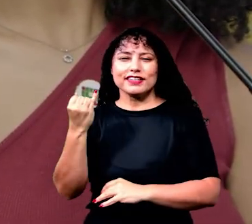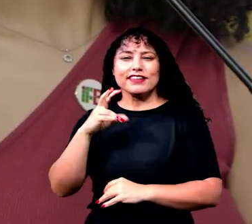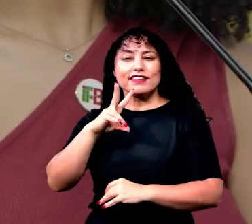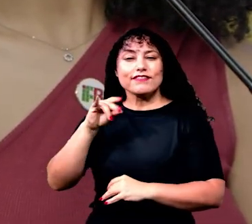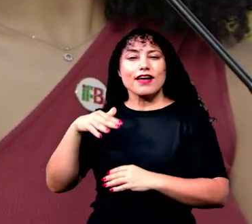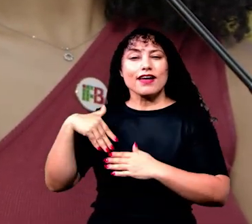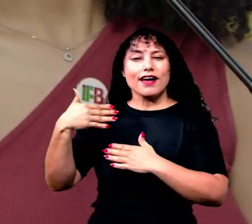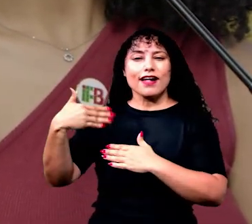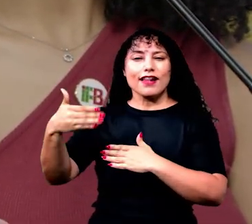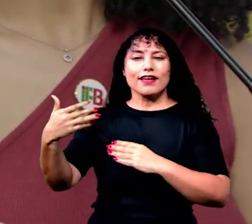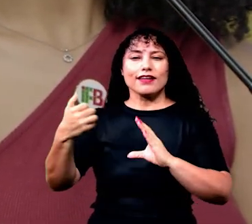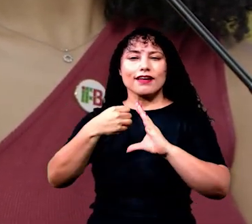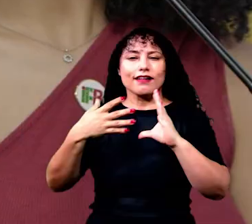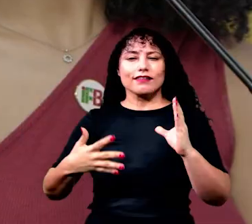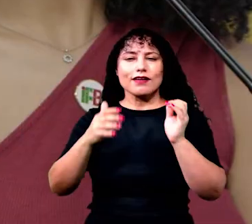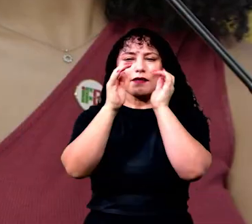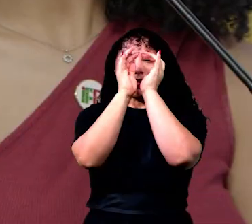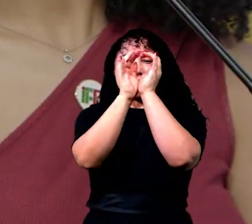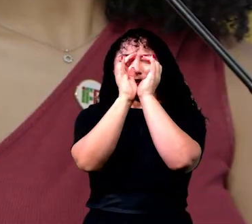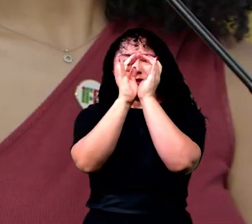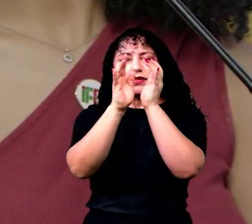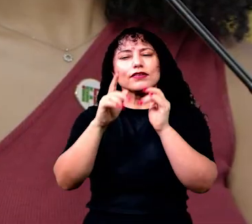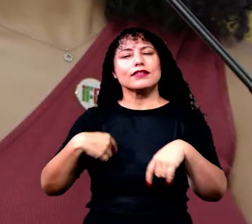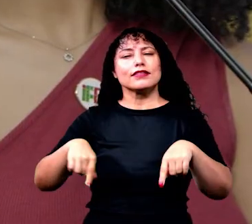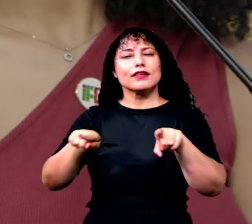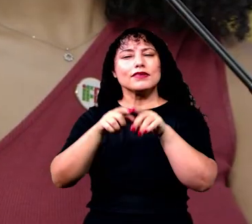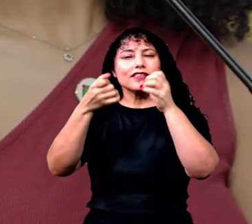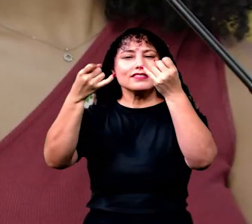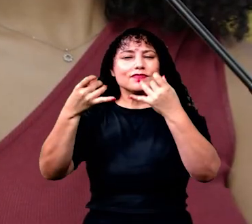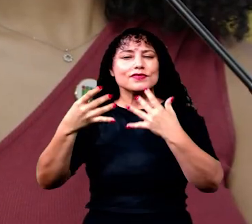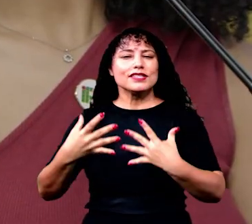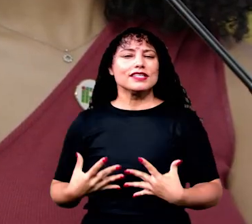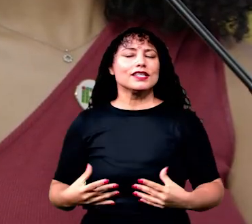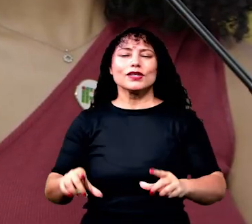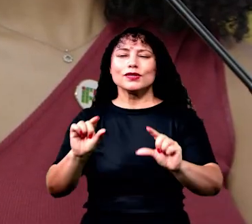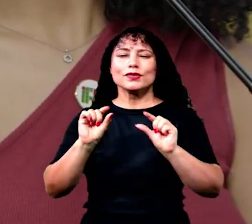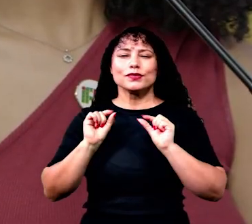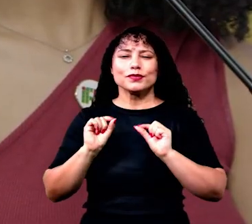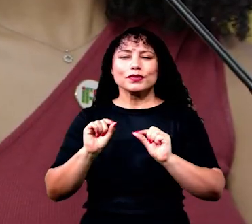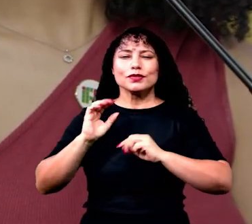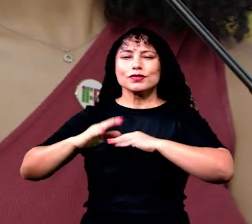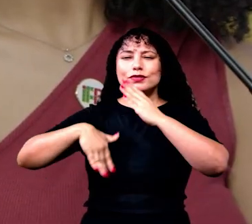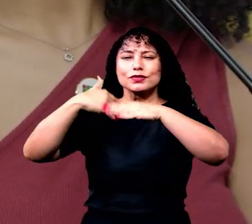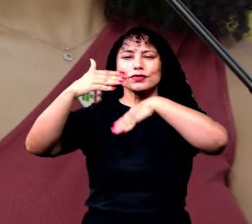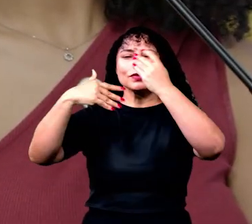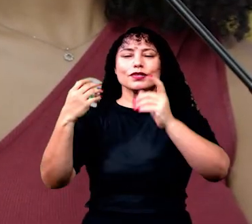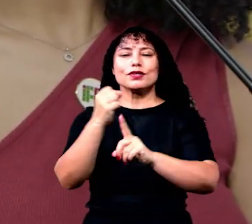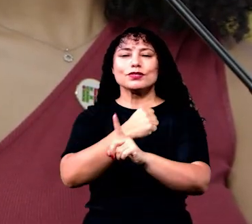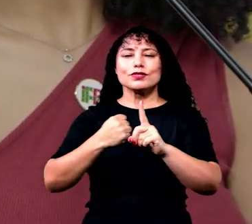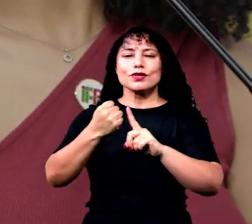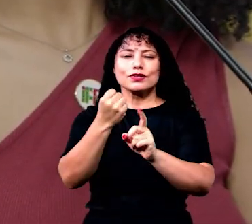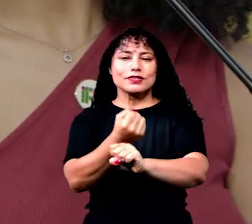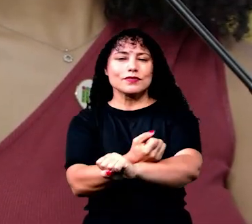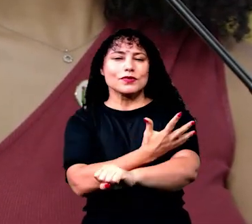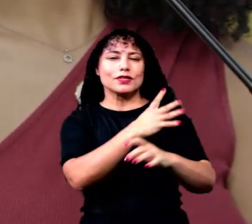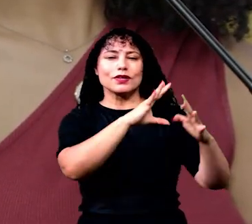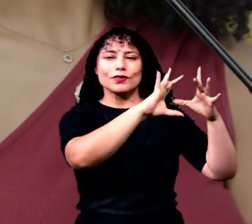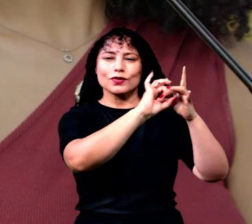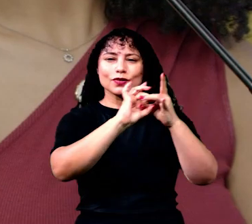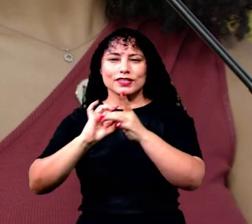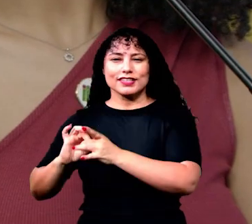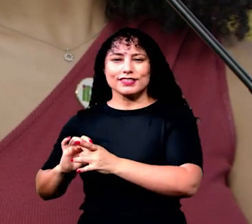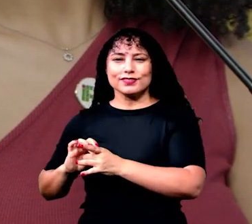crucial e vai para além do aspecto cognitivo, né, porque a gente também fala de um desenvolvimento socioemocional